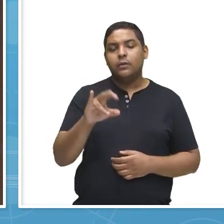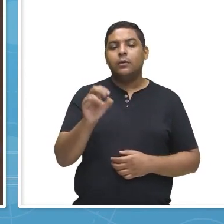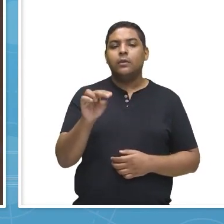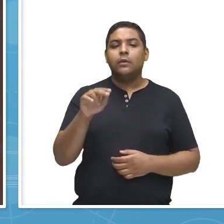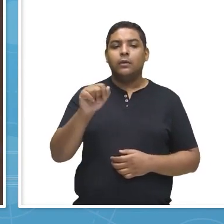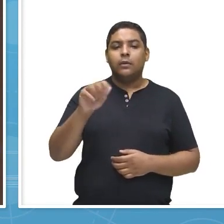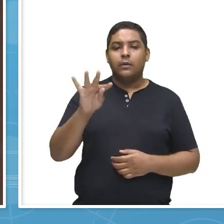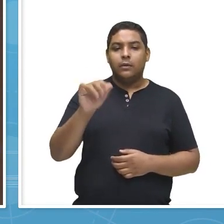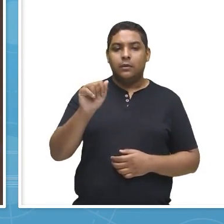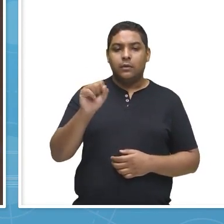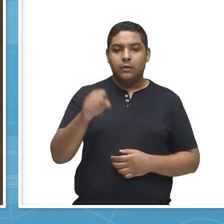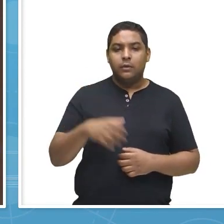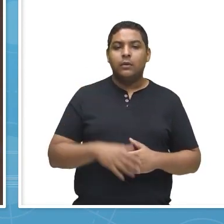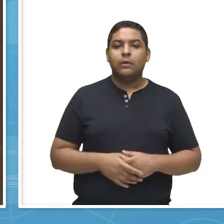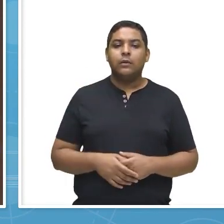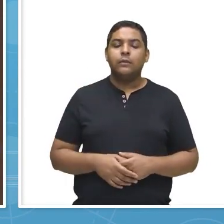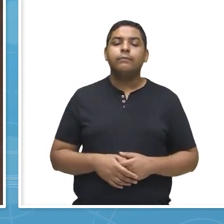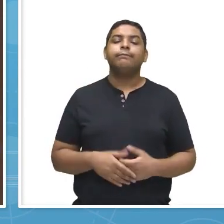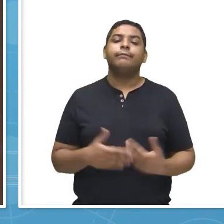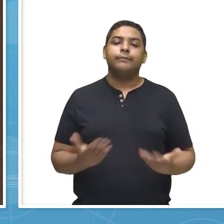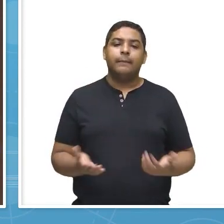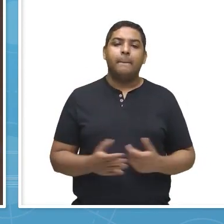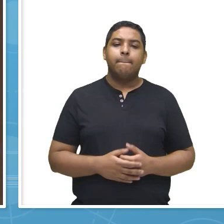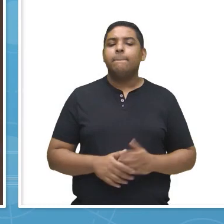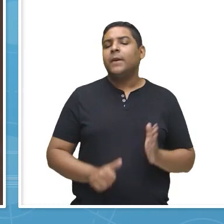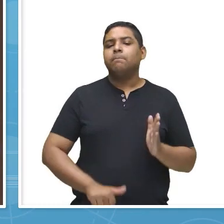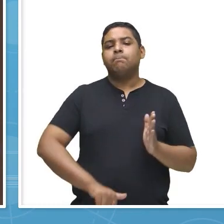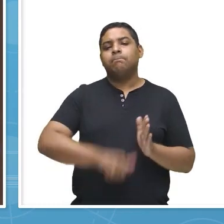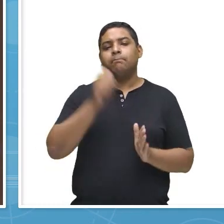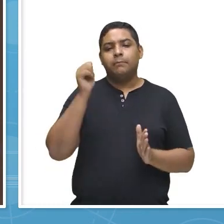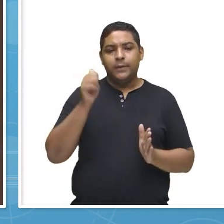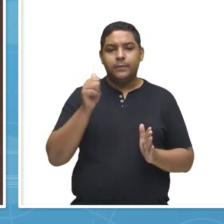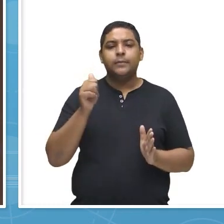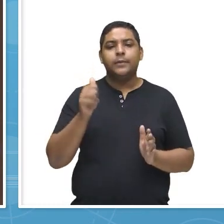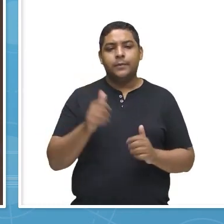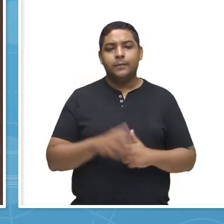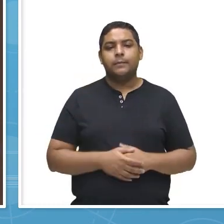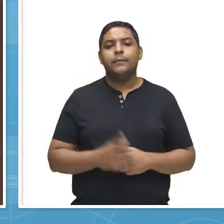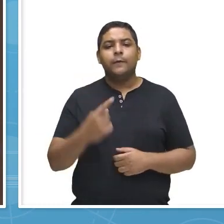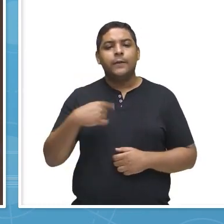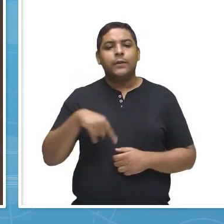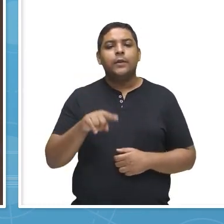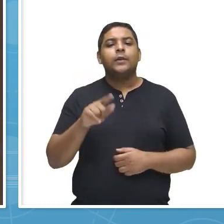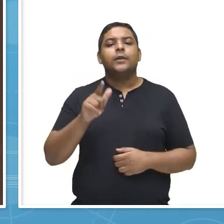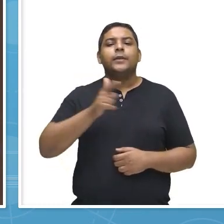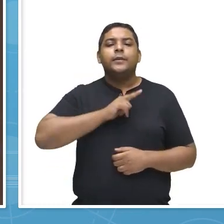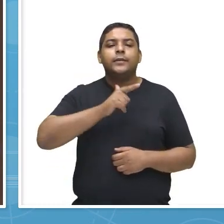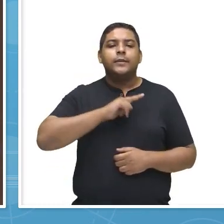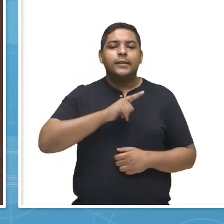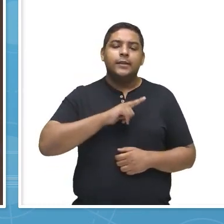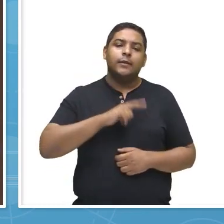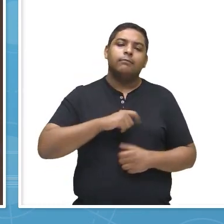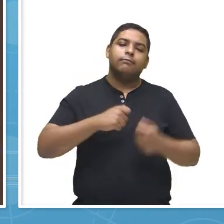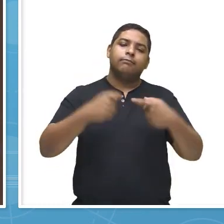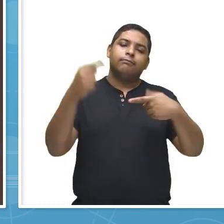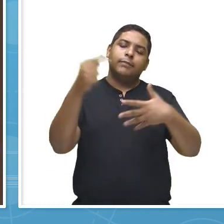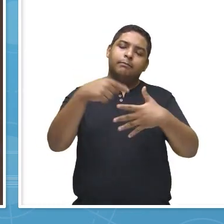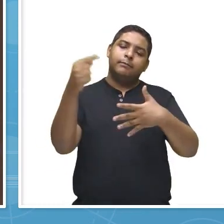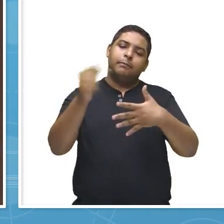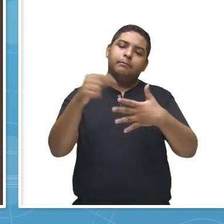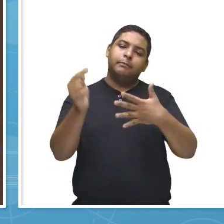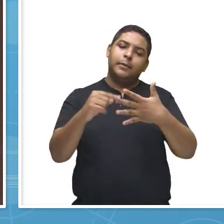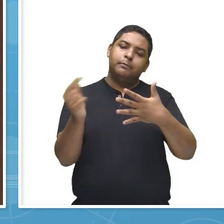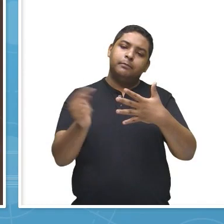manufatura. Gente, na primeira questão vocês tinham tantas coisas para colocar sobre